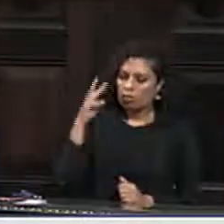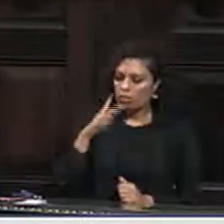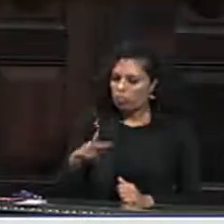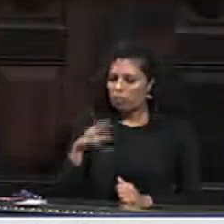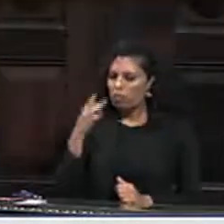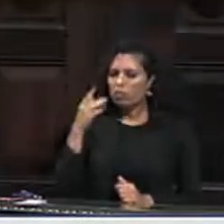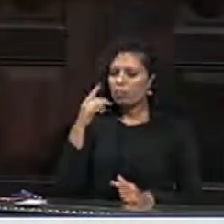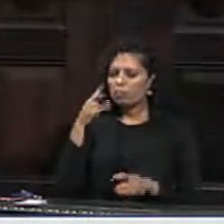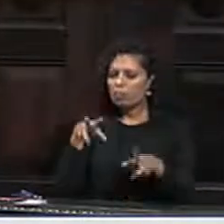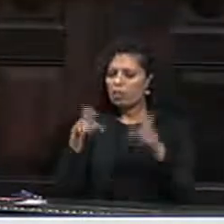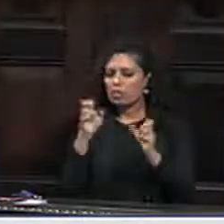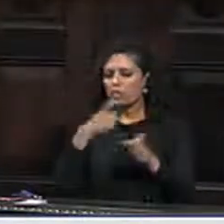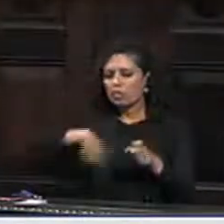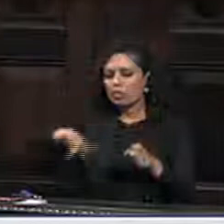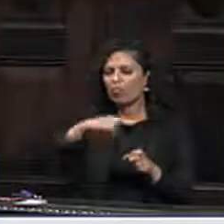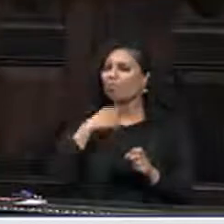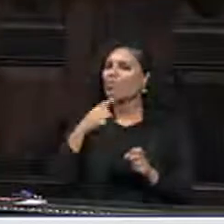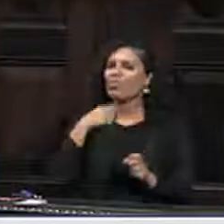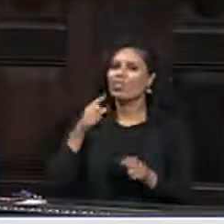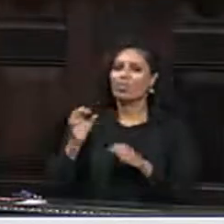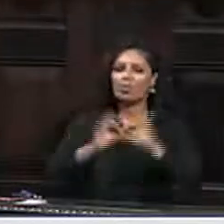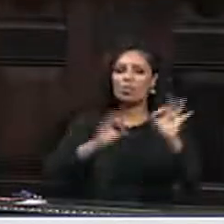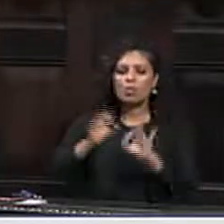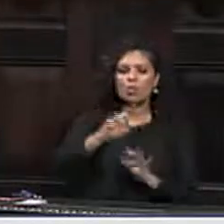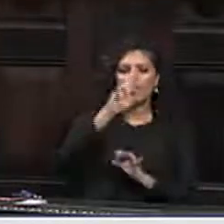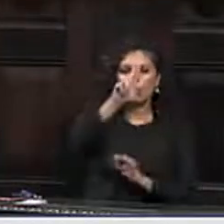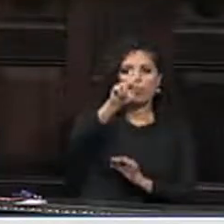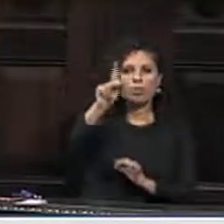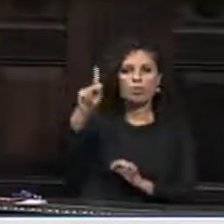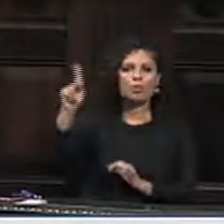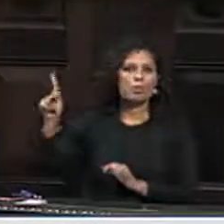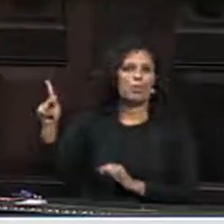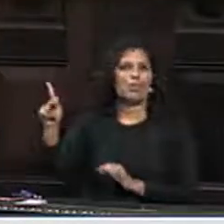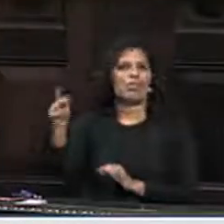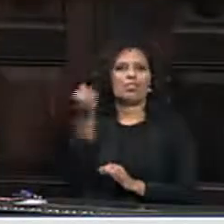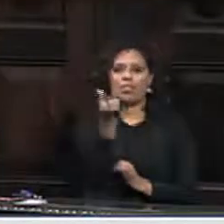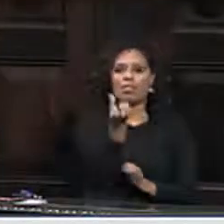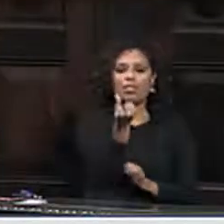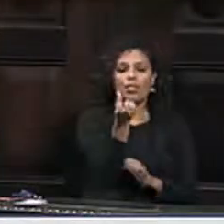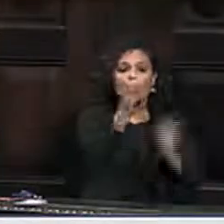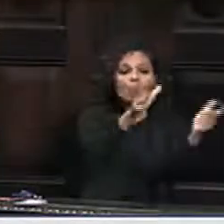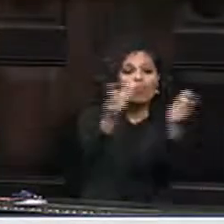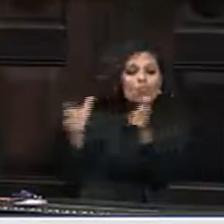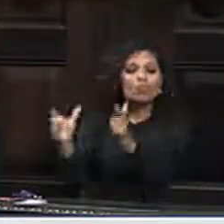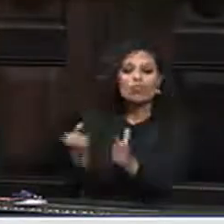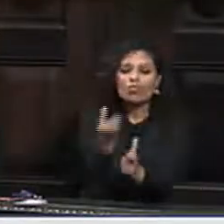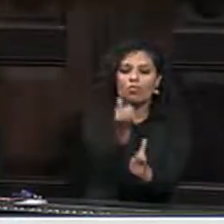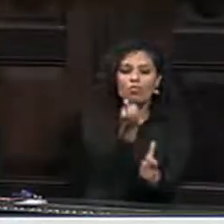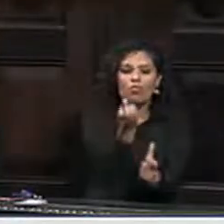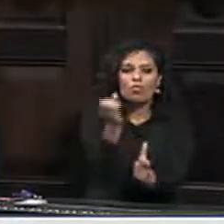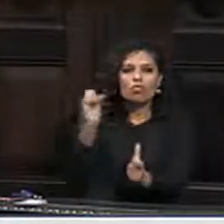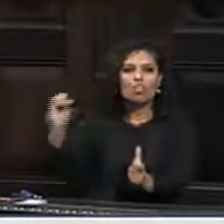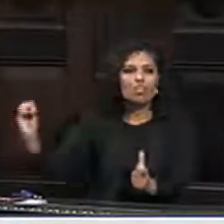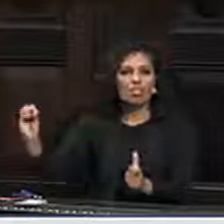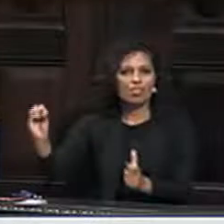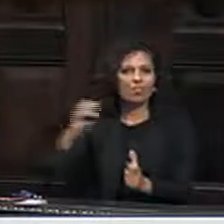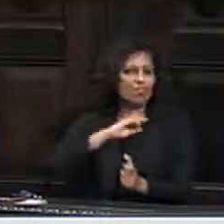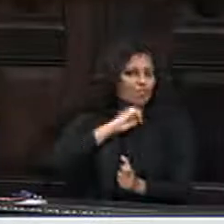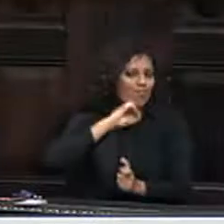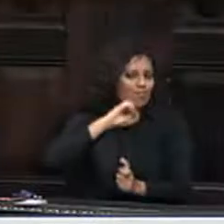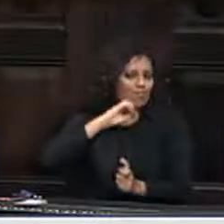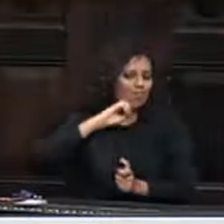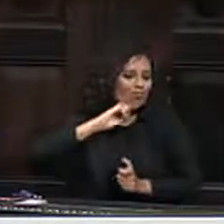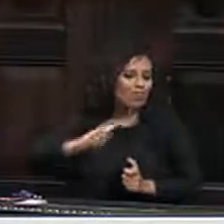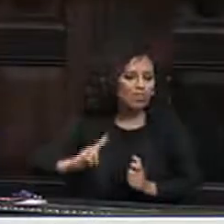fazer UPPs em 600 comunidades? Não teríamos sequer